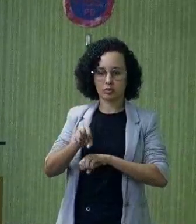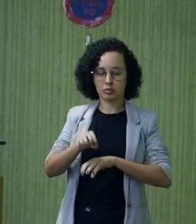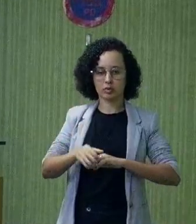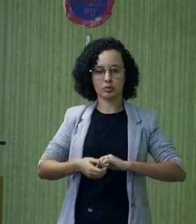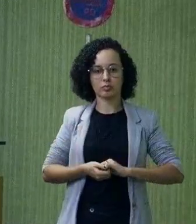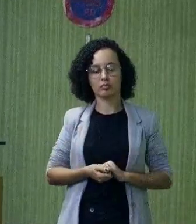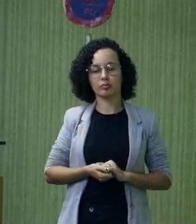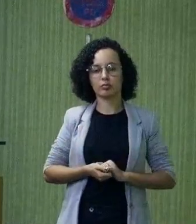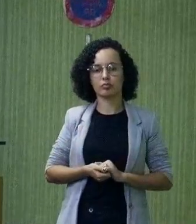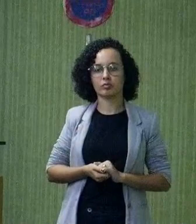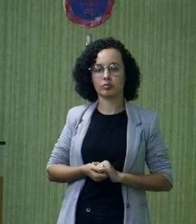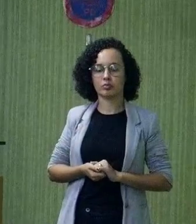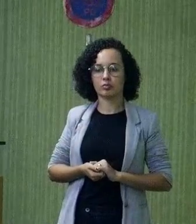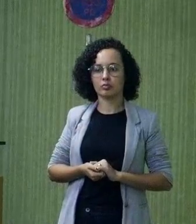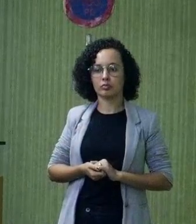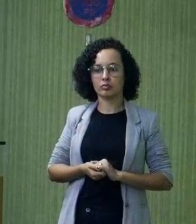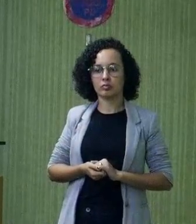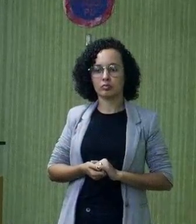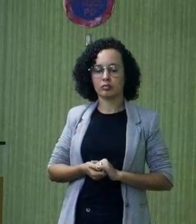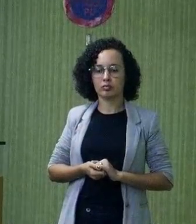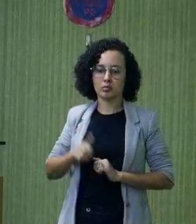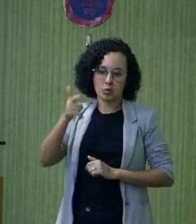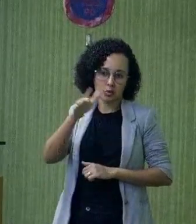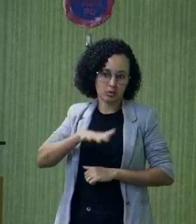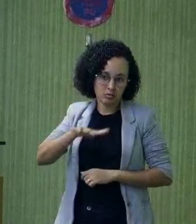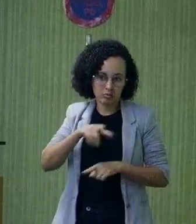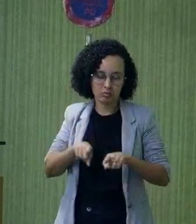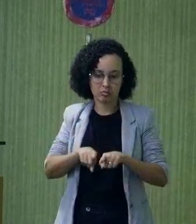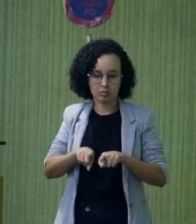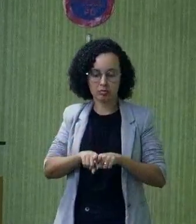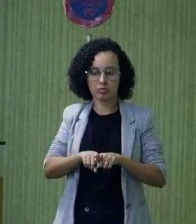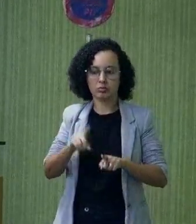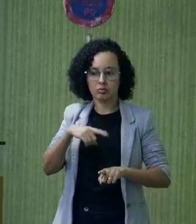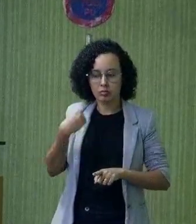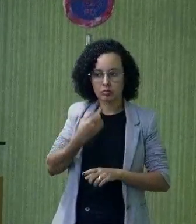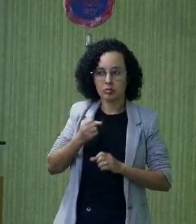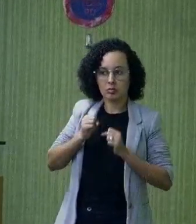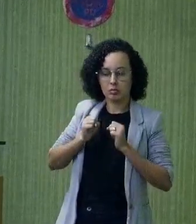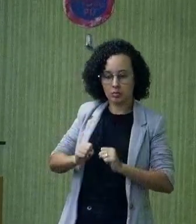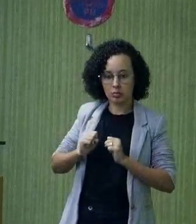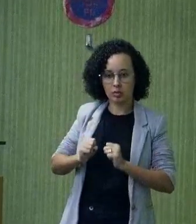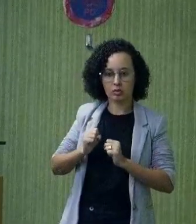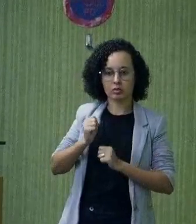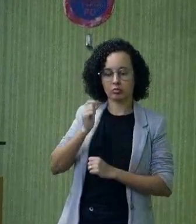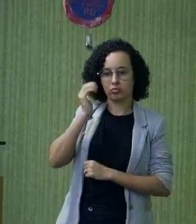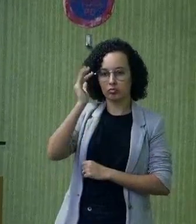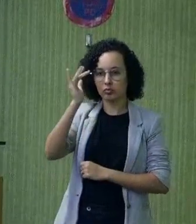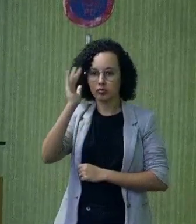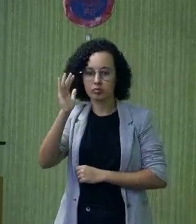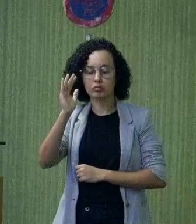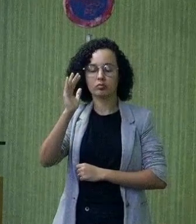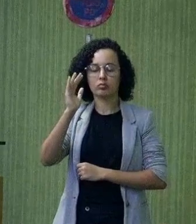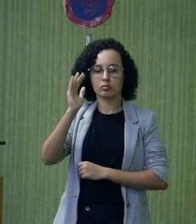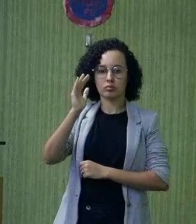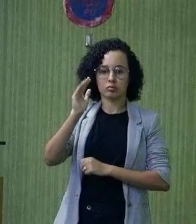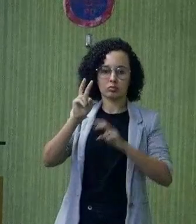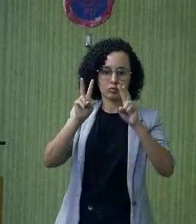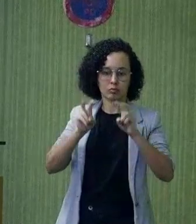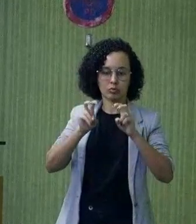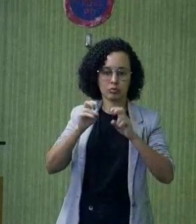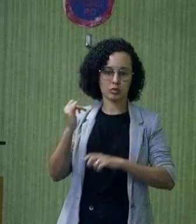que estejam aqui presentes ou talvez de outras áreas também para que a gente possa trazer algumas reflexões práticas a respeito desse tema